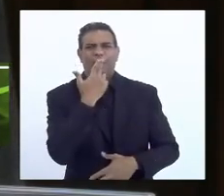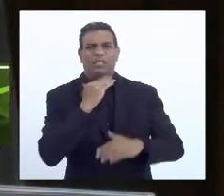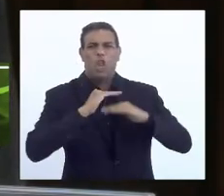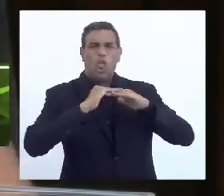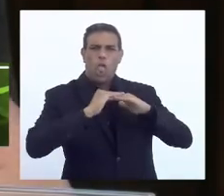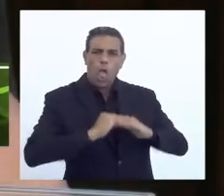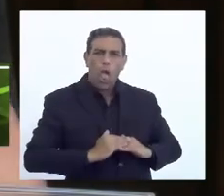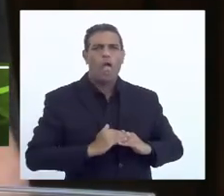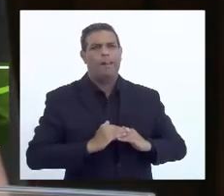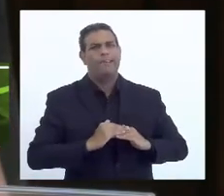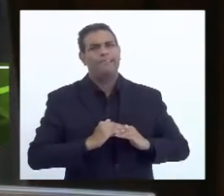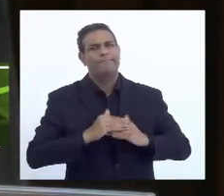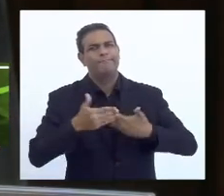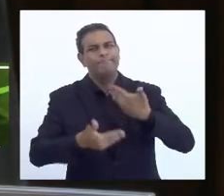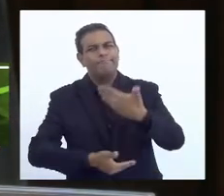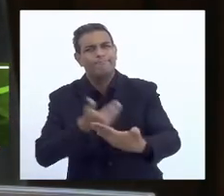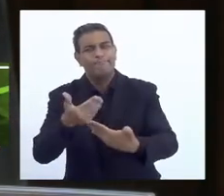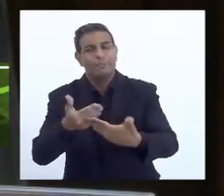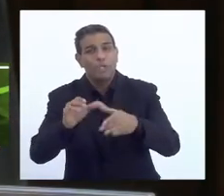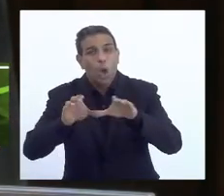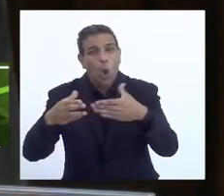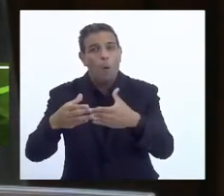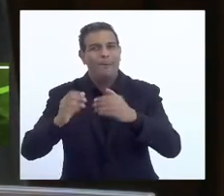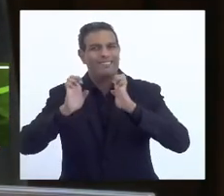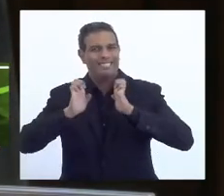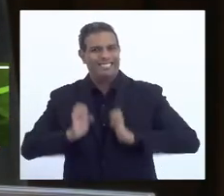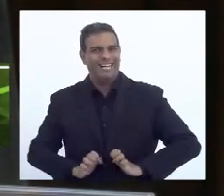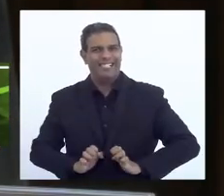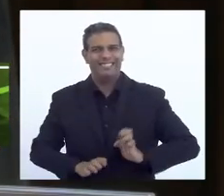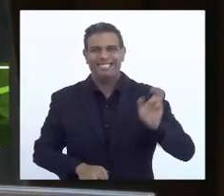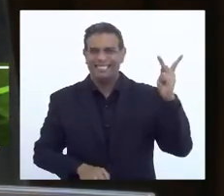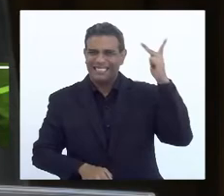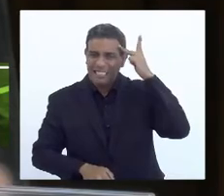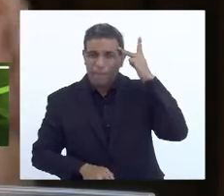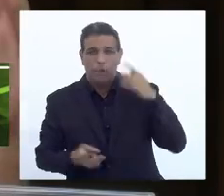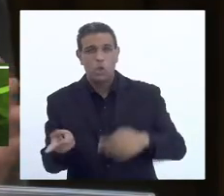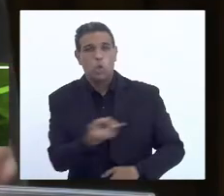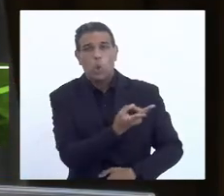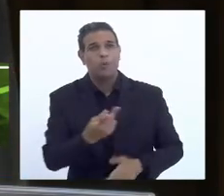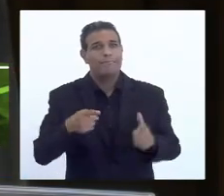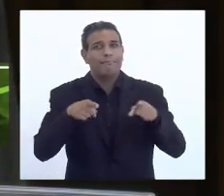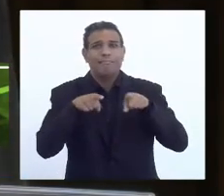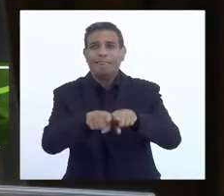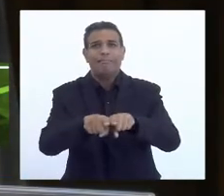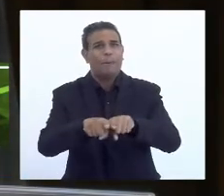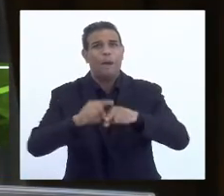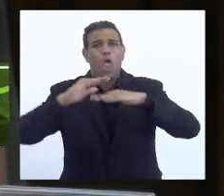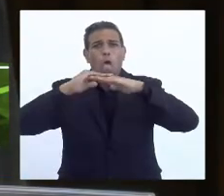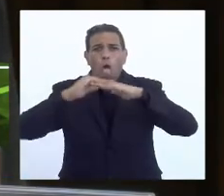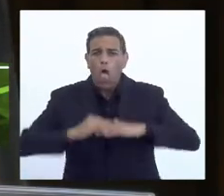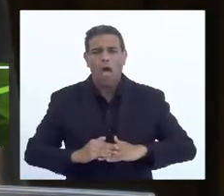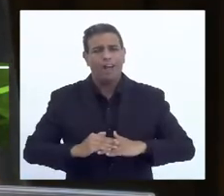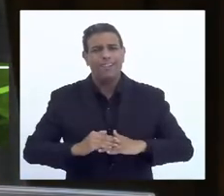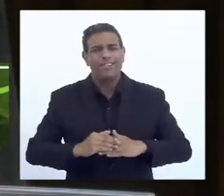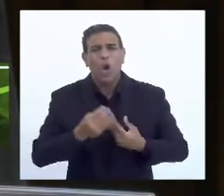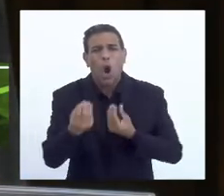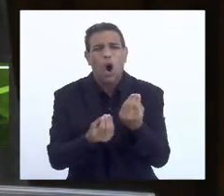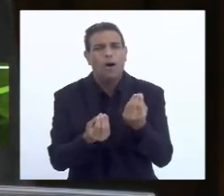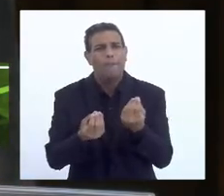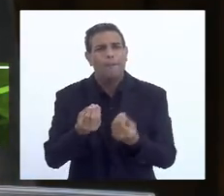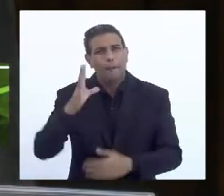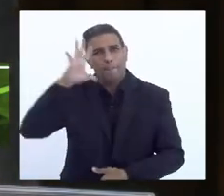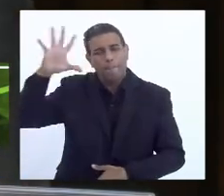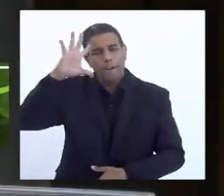Passei por uma tortura também na comissão de ética, ou seja, foi um assédio que se estendeu, né? Poucas pessoas têm essa dimensão, porque